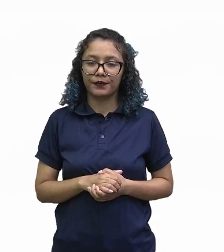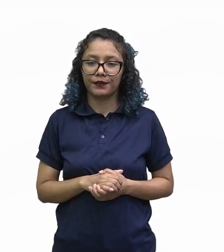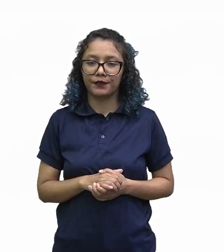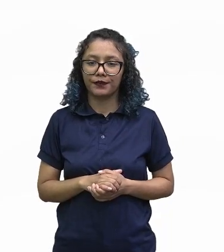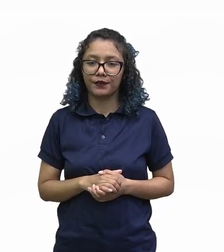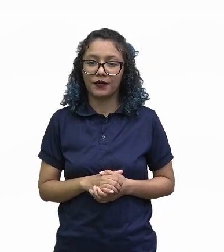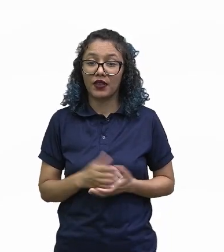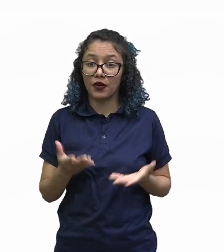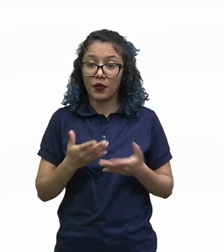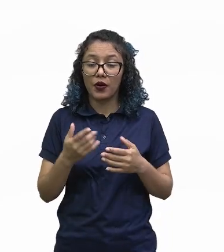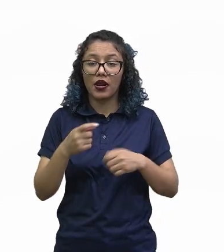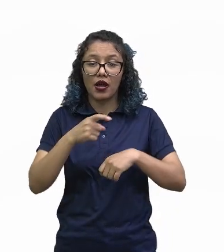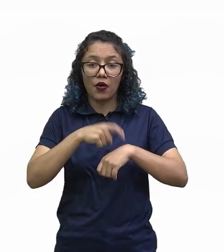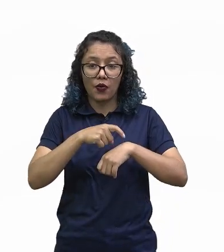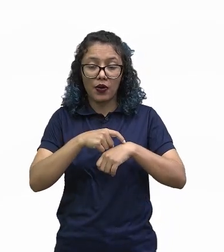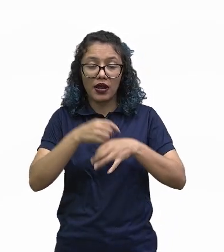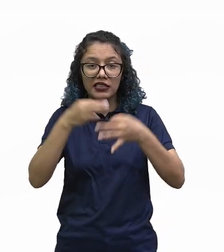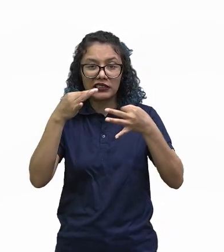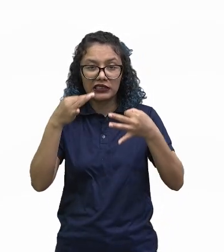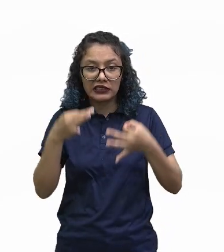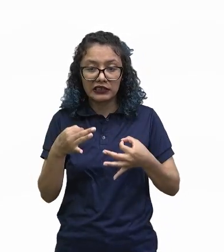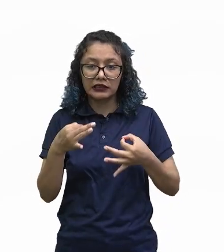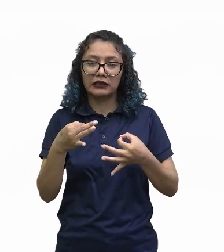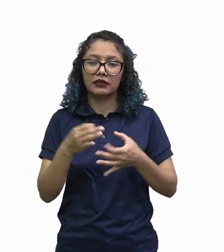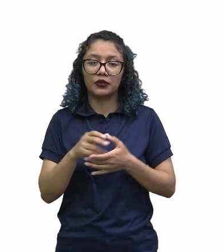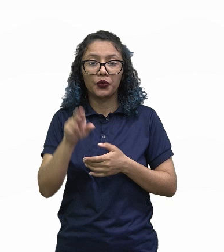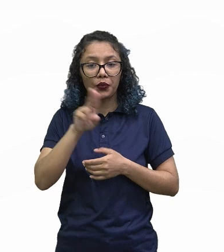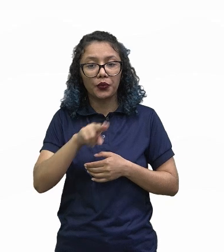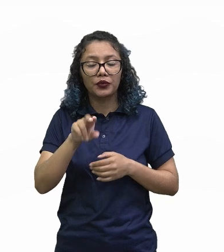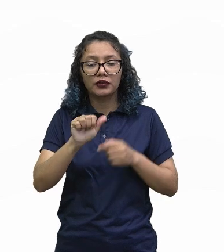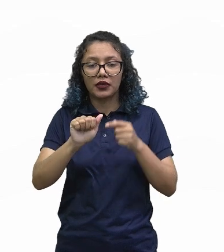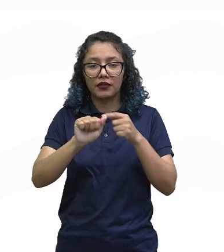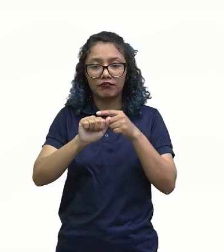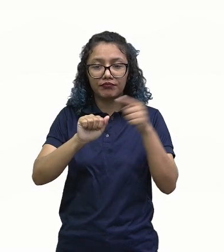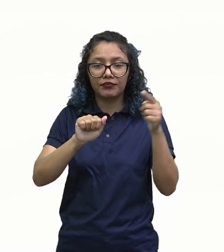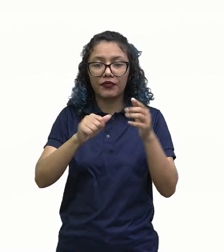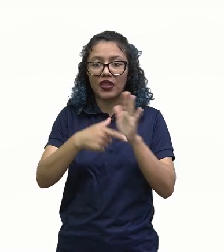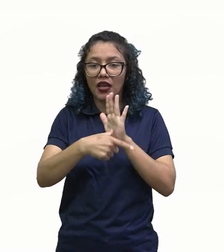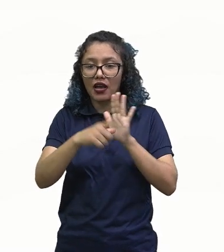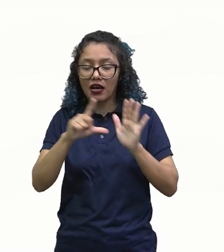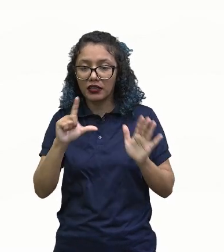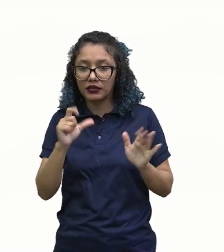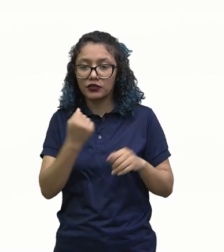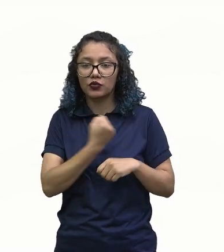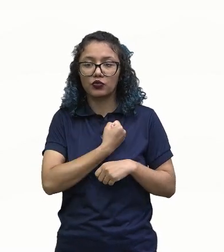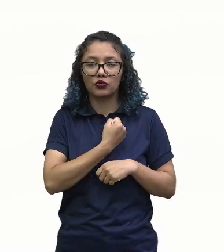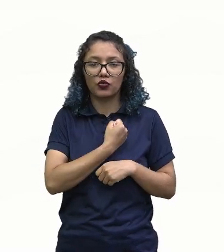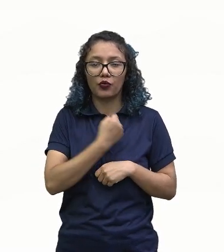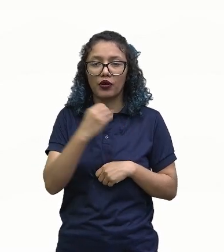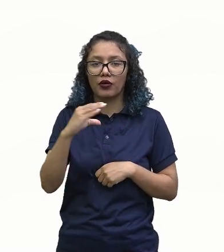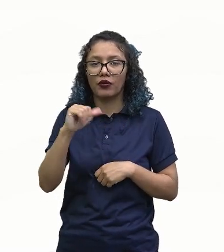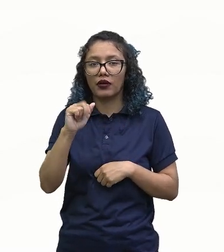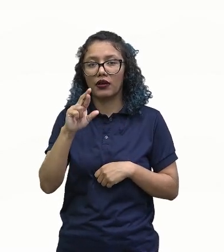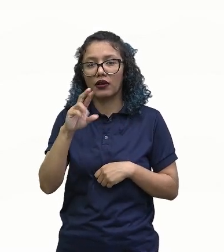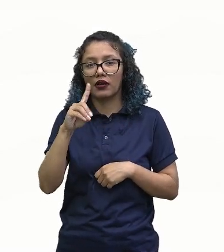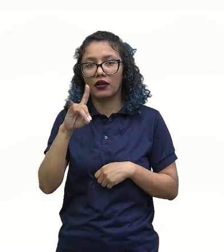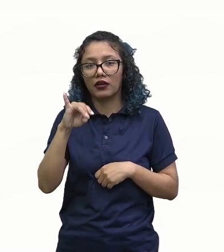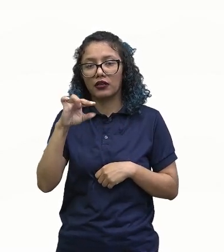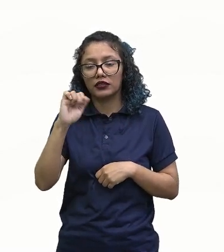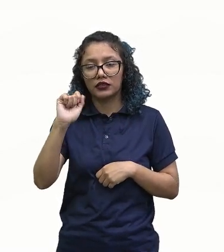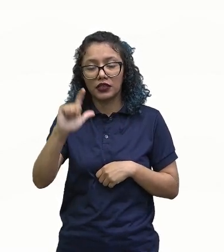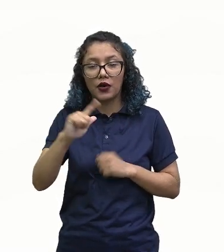horas exatas, né? Utiliza-se a crase antes de numeral cardinal que indicam as